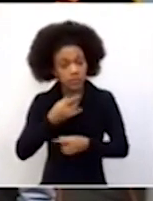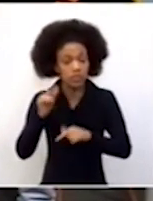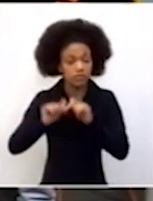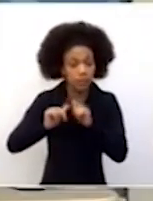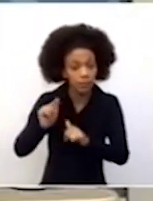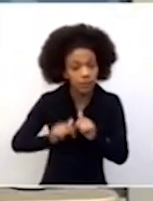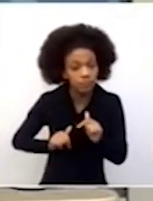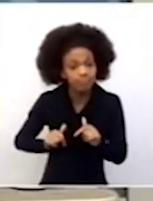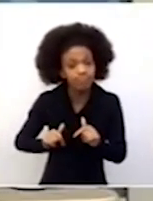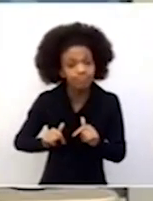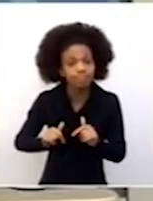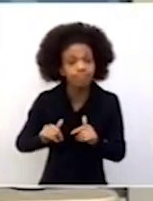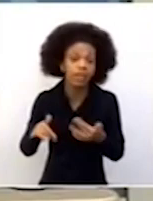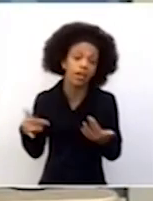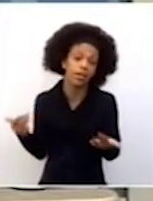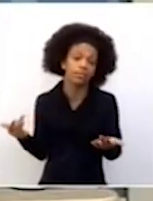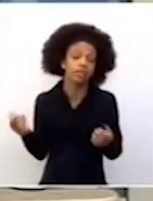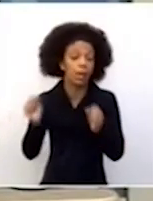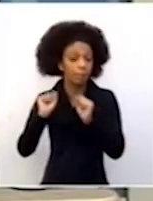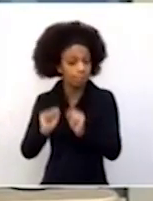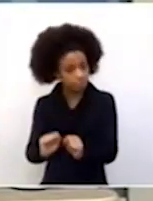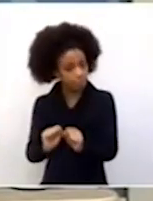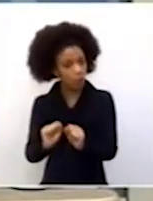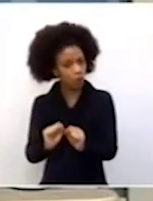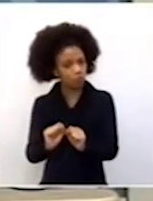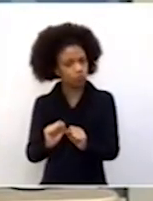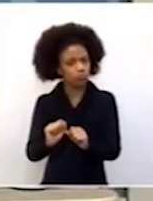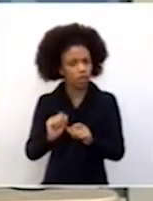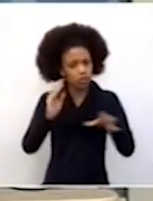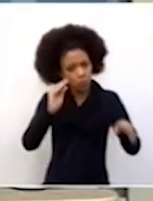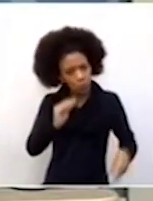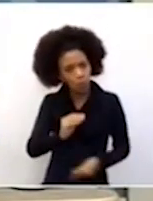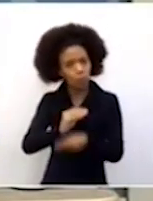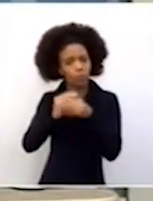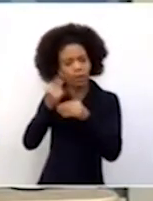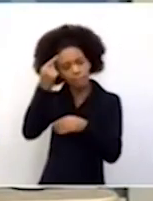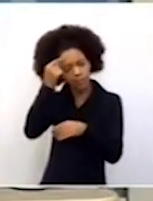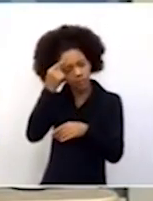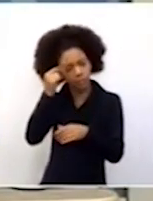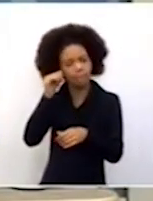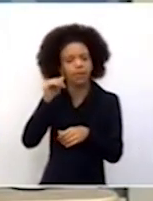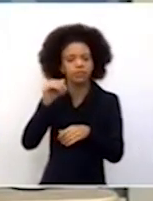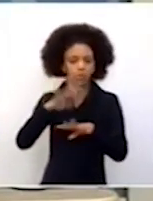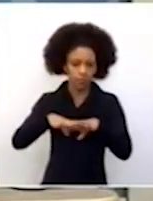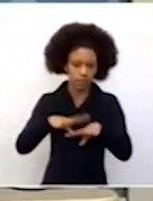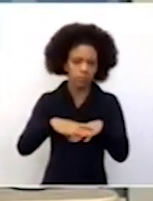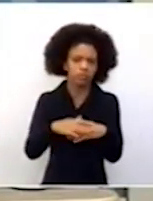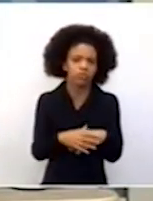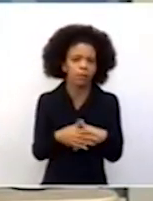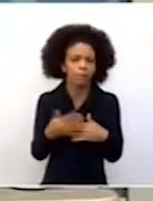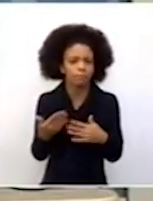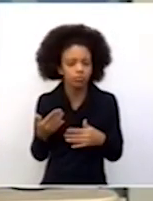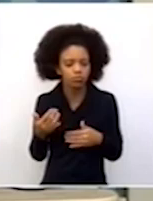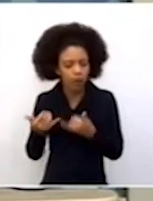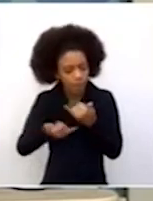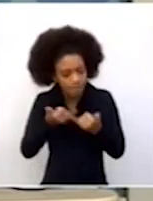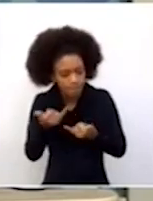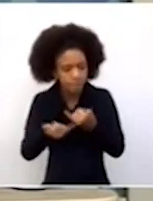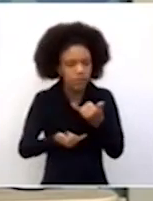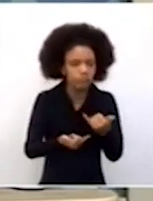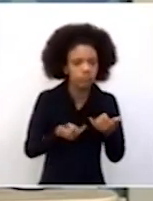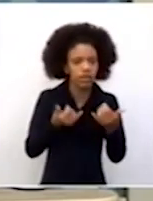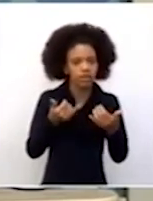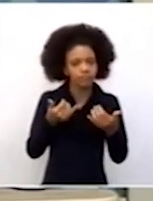né, que possam subsidiar esse pensamento matemático, né? Aflorar de forma lúdica ou através